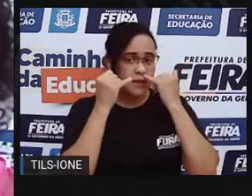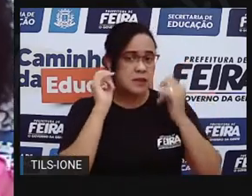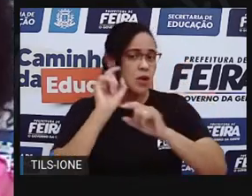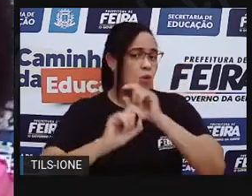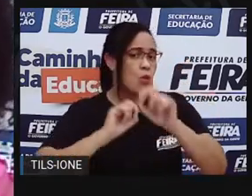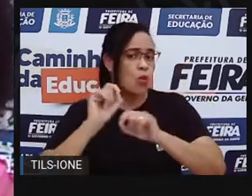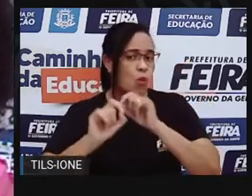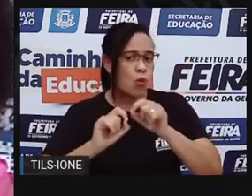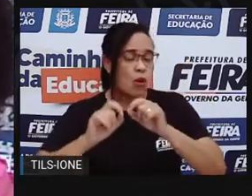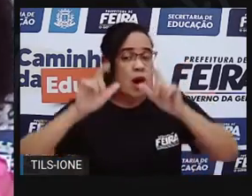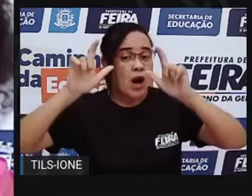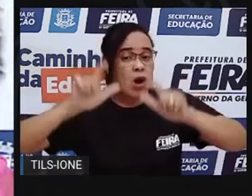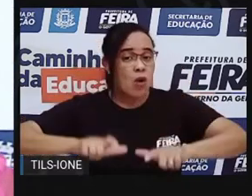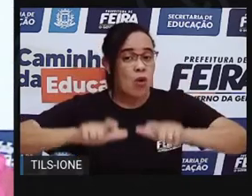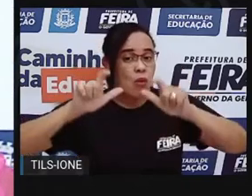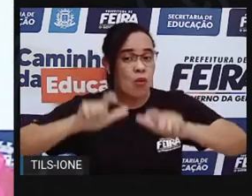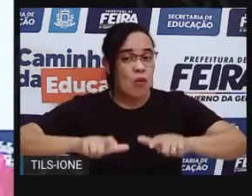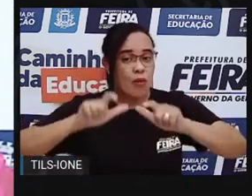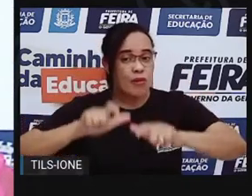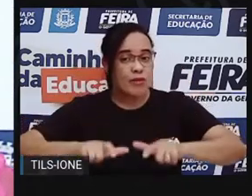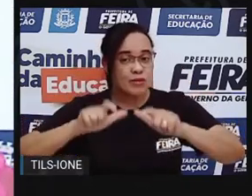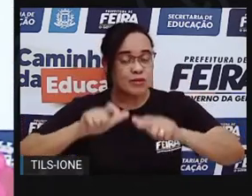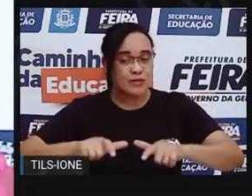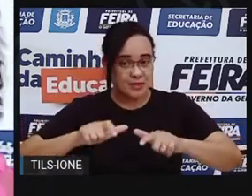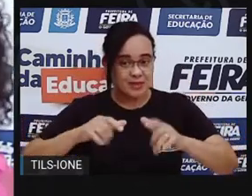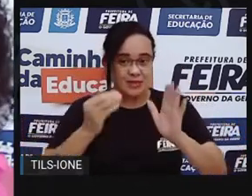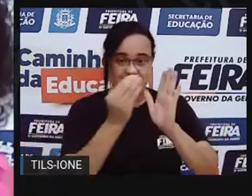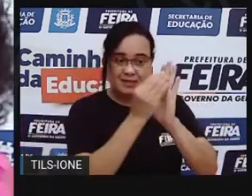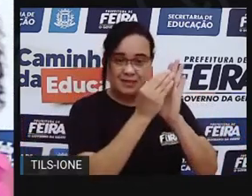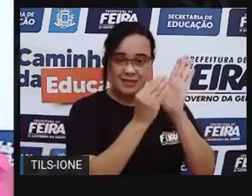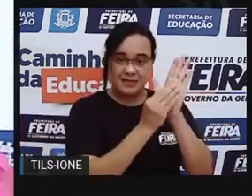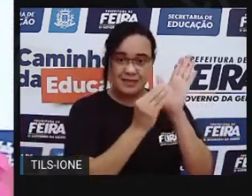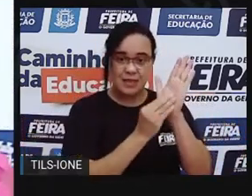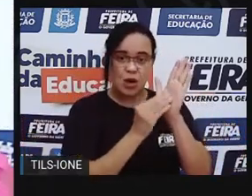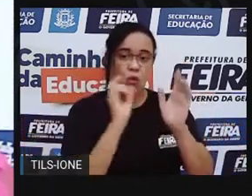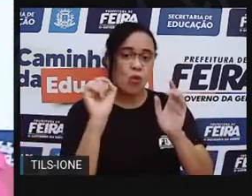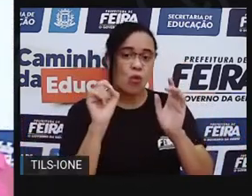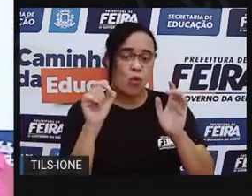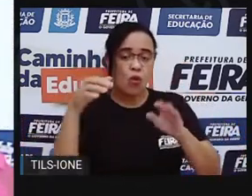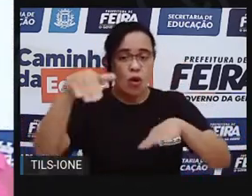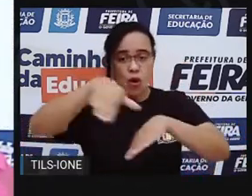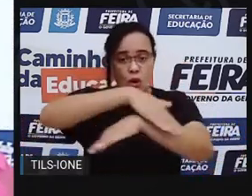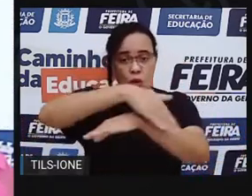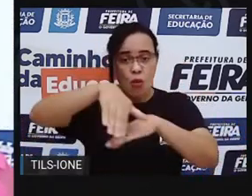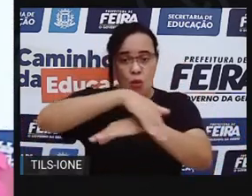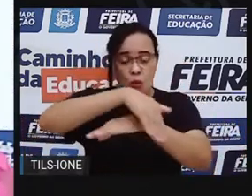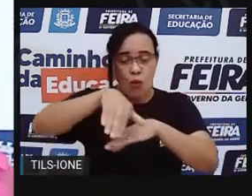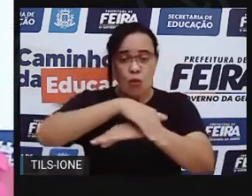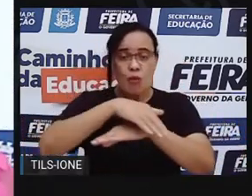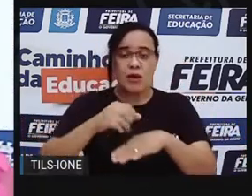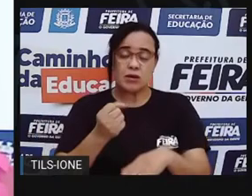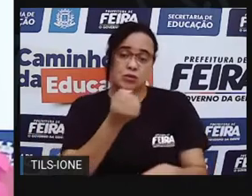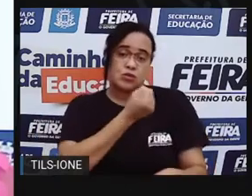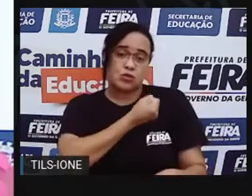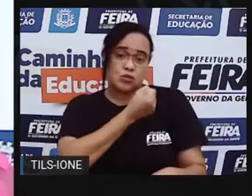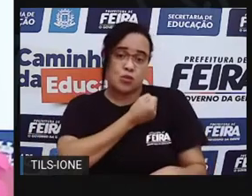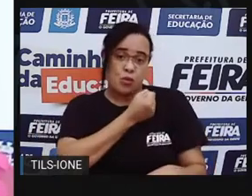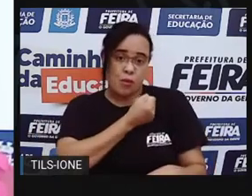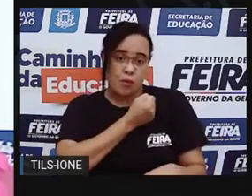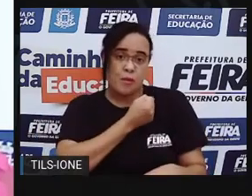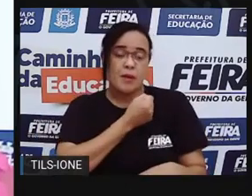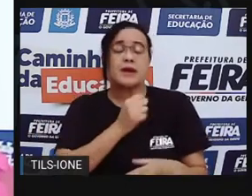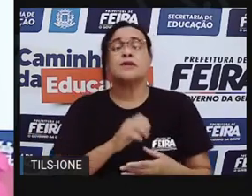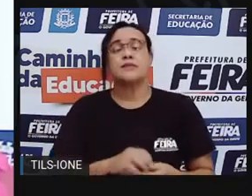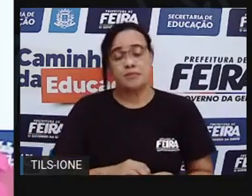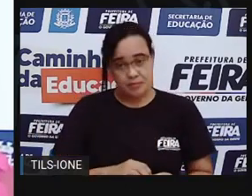E aí você precisa colocar o nome da rua, o endereço, o bairro, o número. Porque o endereço,